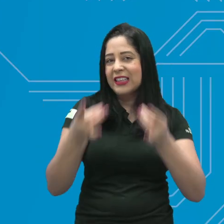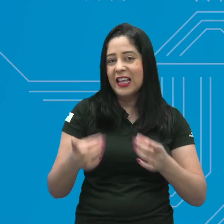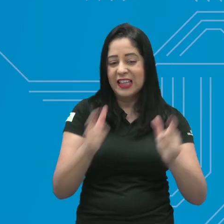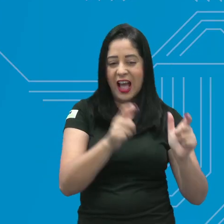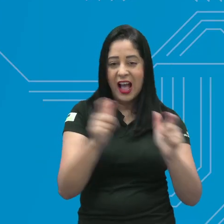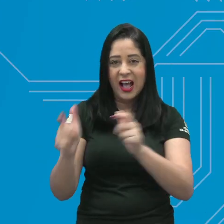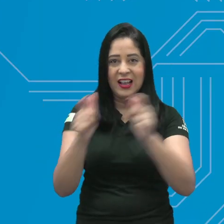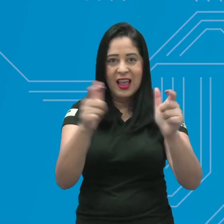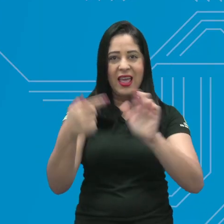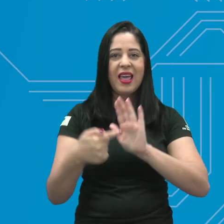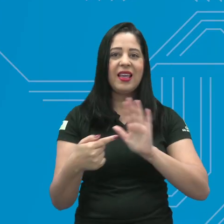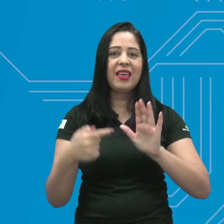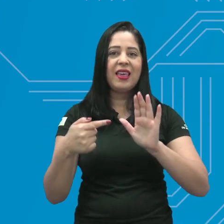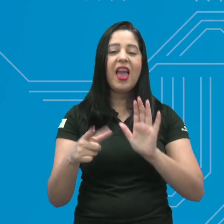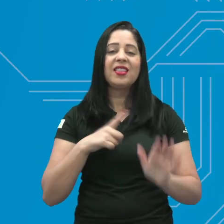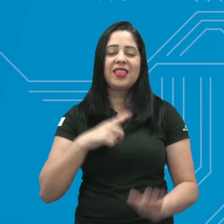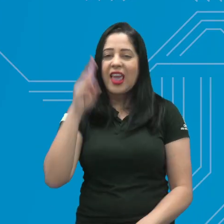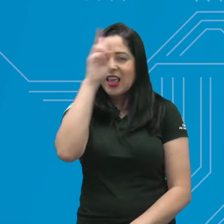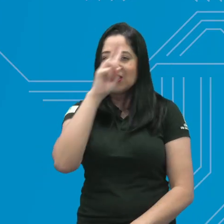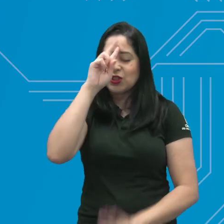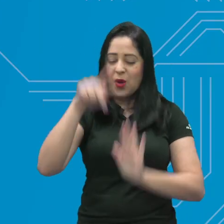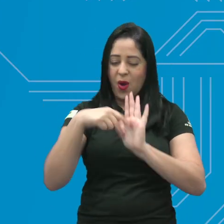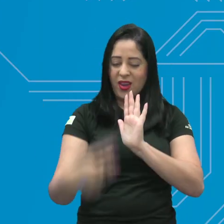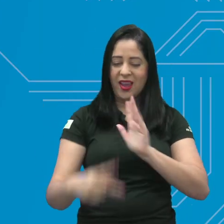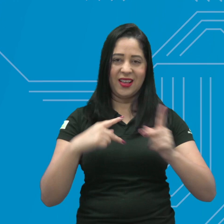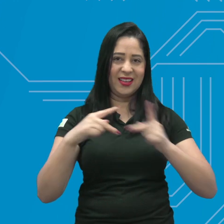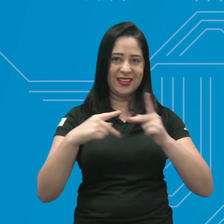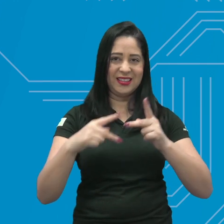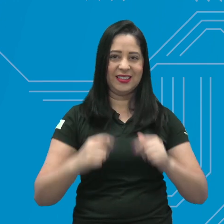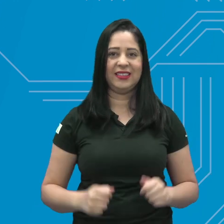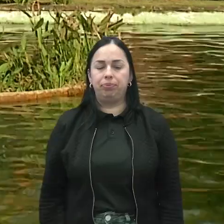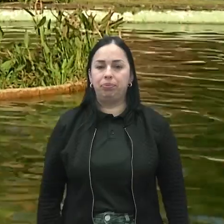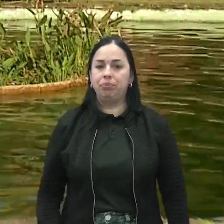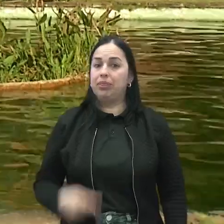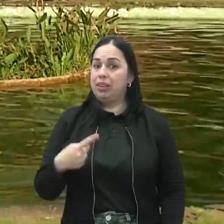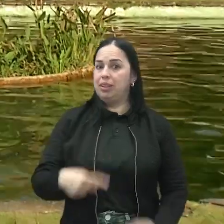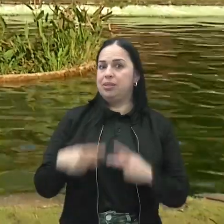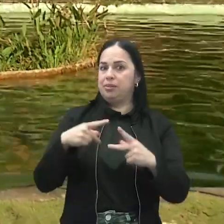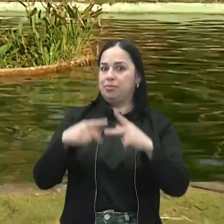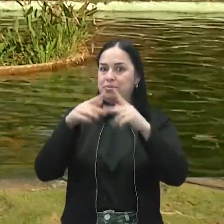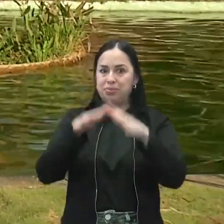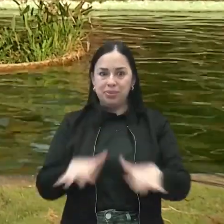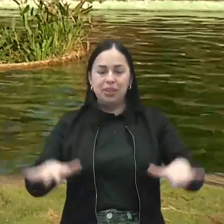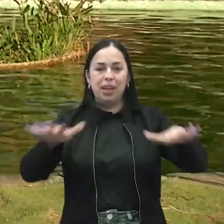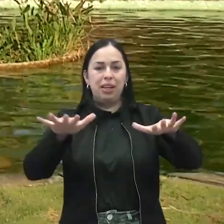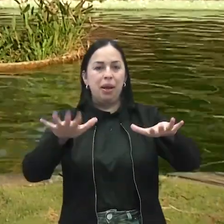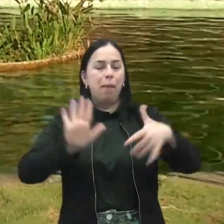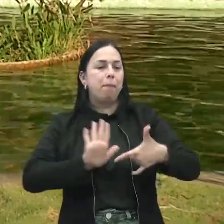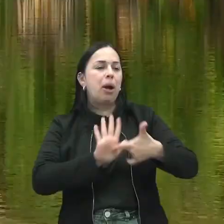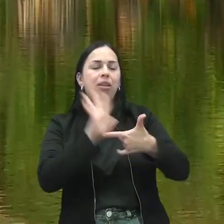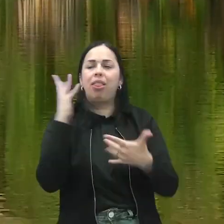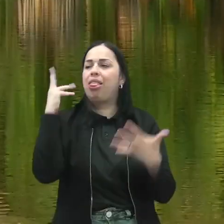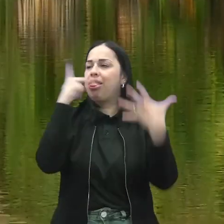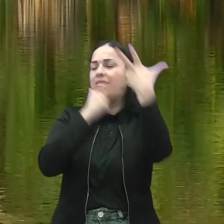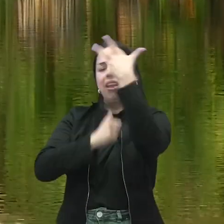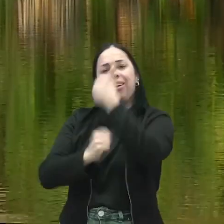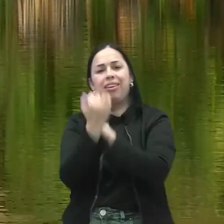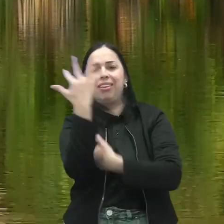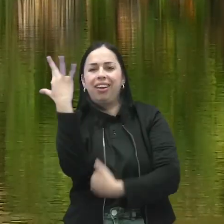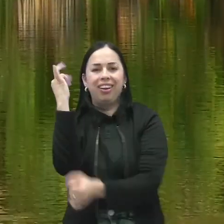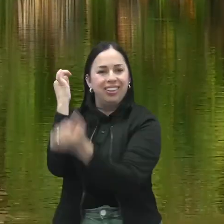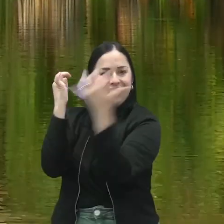mostra alguns desses locais que guardam histórias do nosso município. São José dos Campos é repleta de